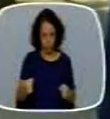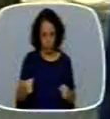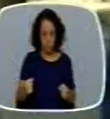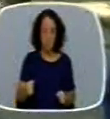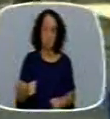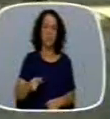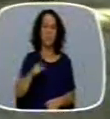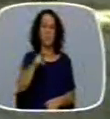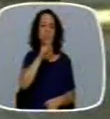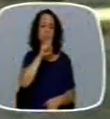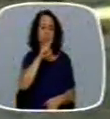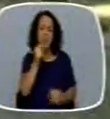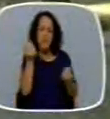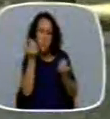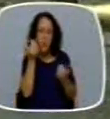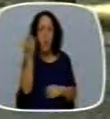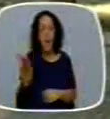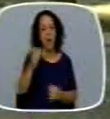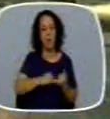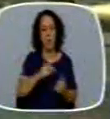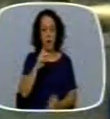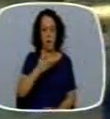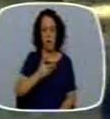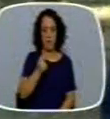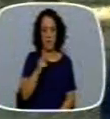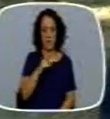sempre procurar mais informações junto da Adexo. Agora